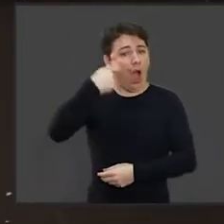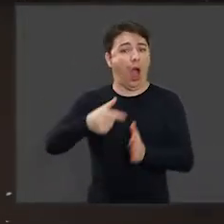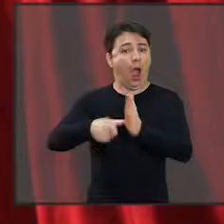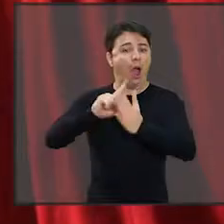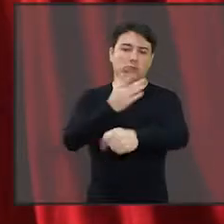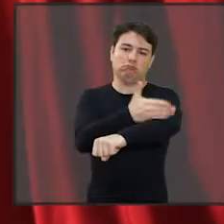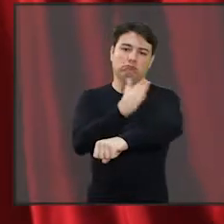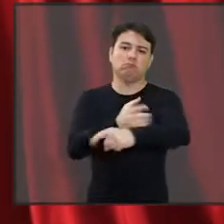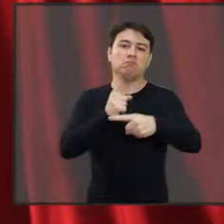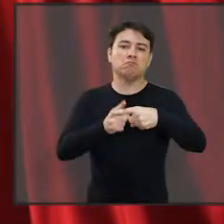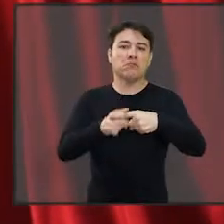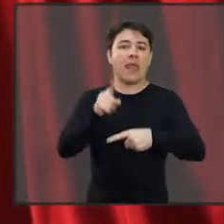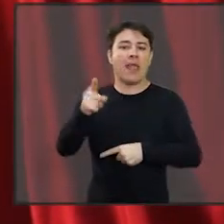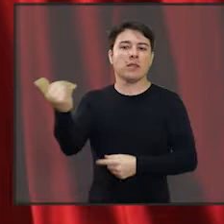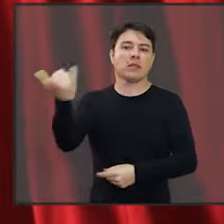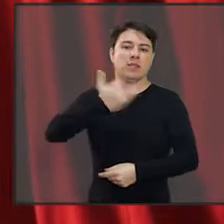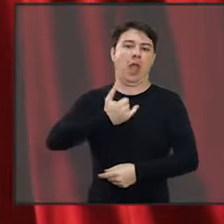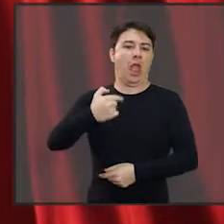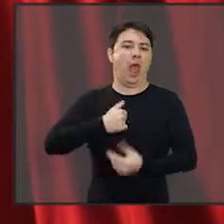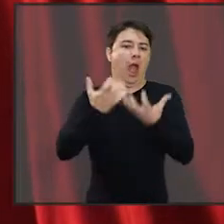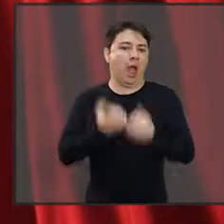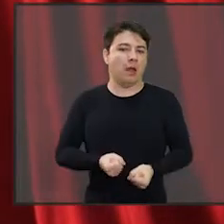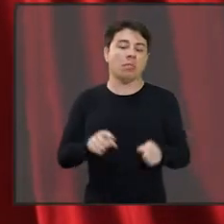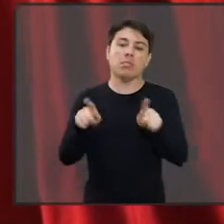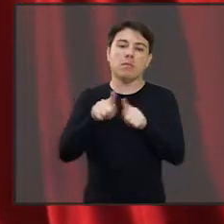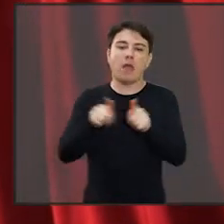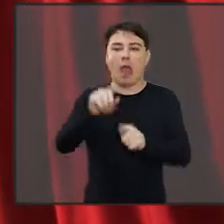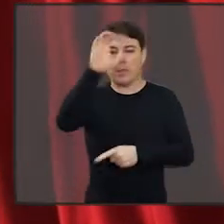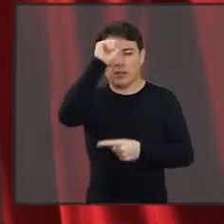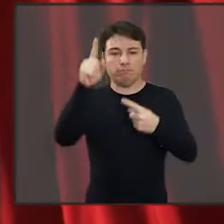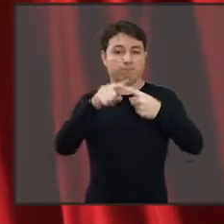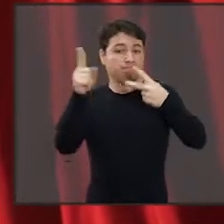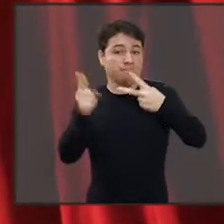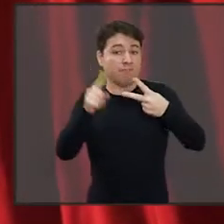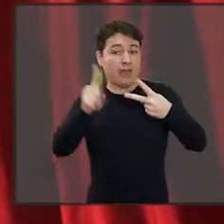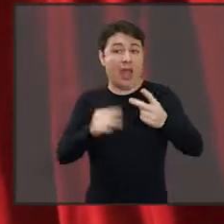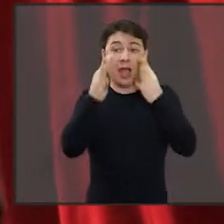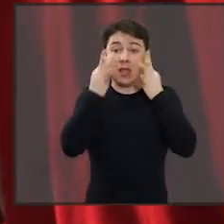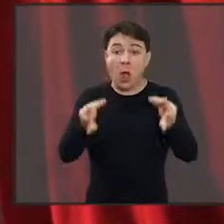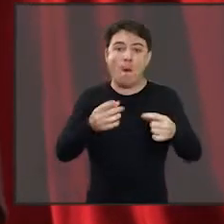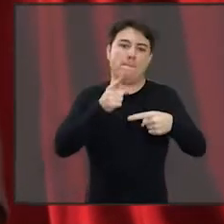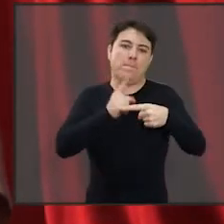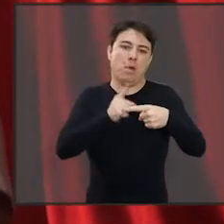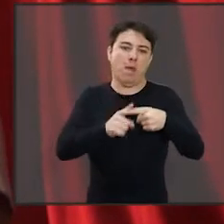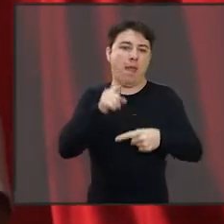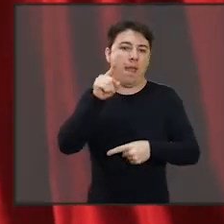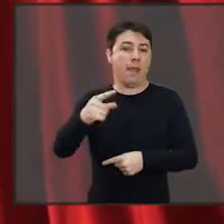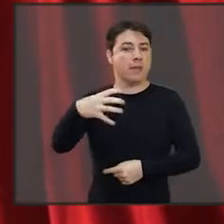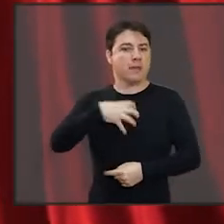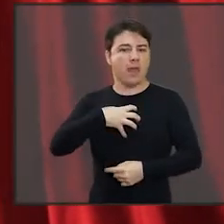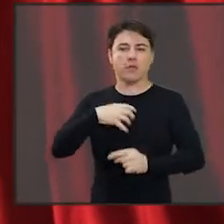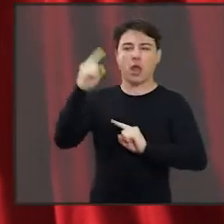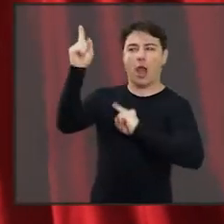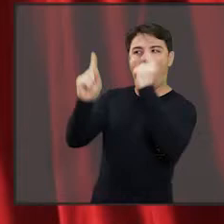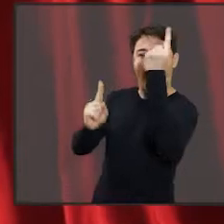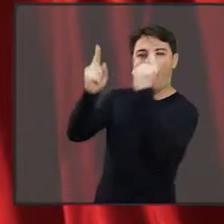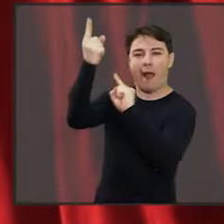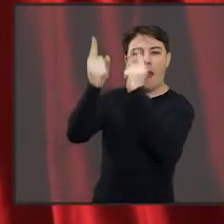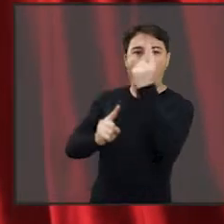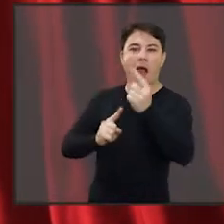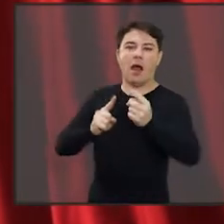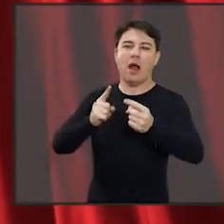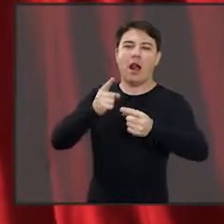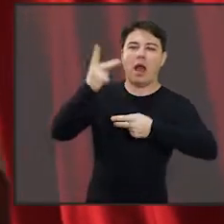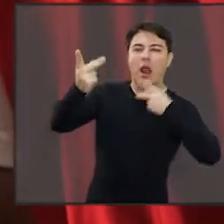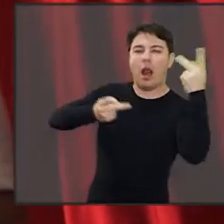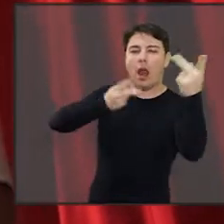dizer. E aí a gente passa por um segundo princípio que é a escuta. Eu preciso ouvir, eu preciso treinar para entender o